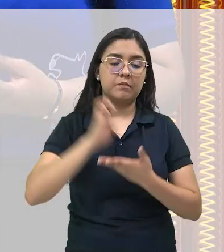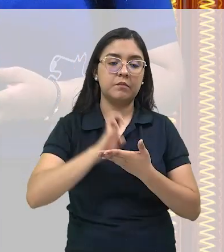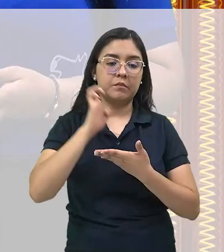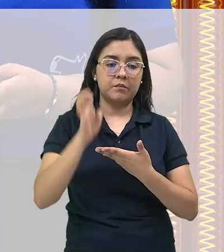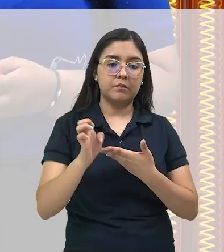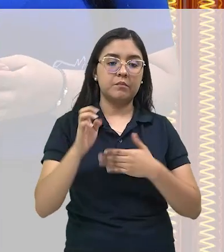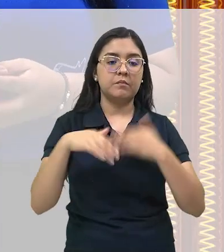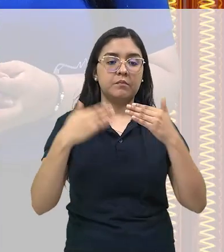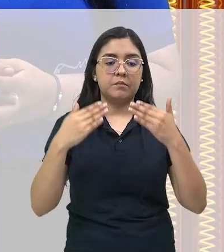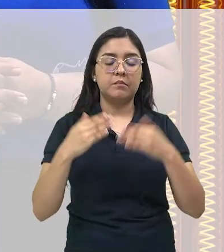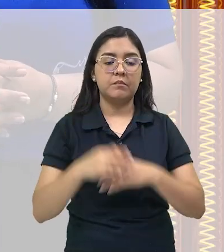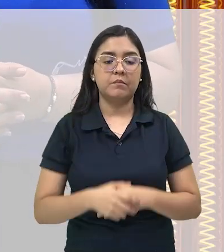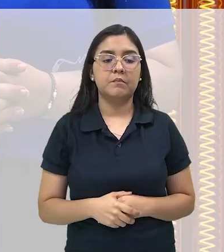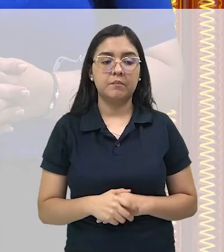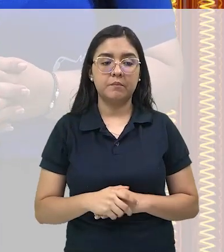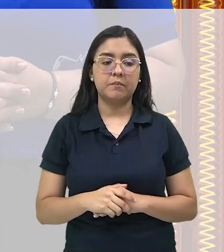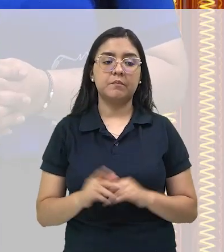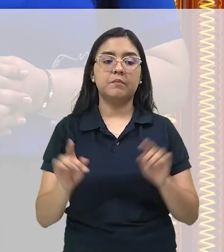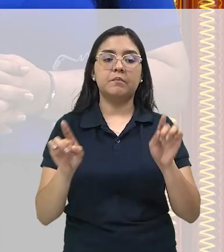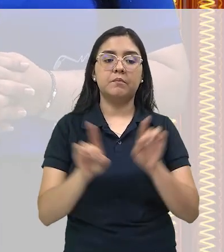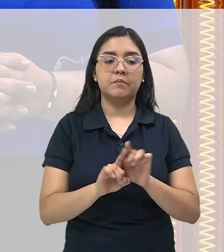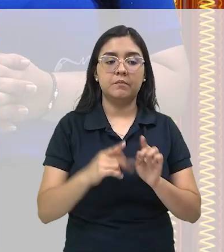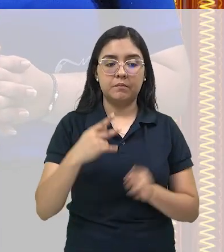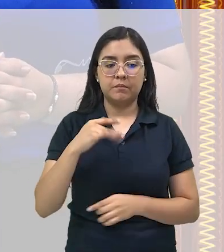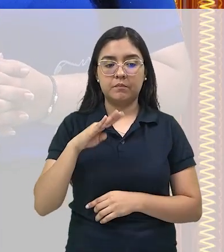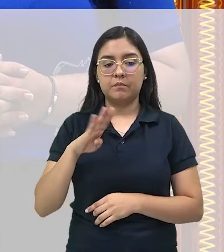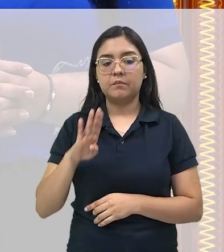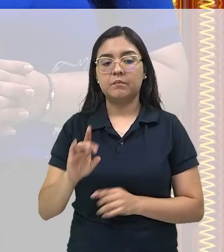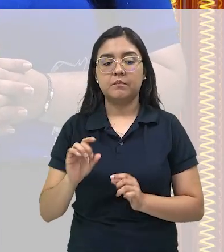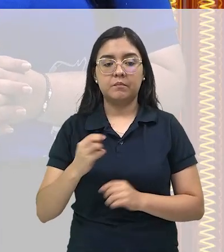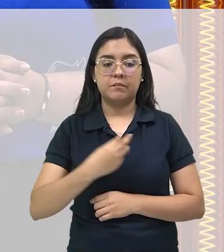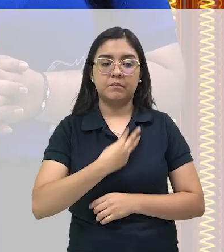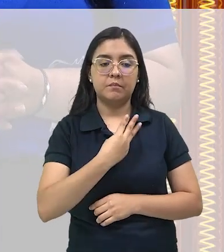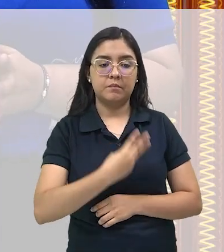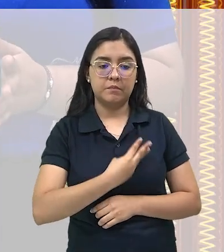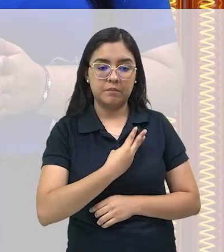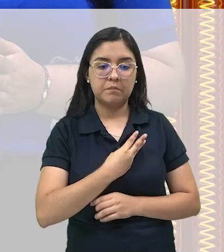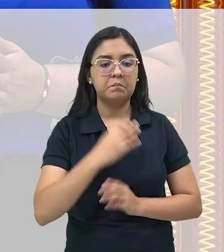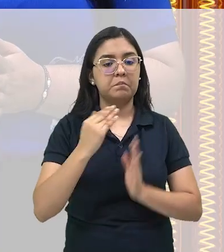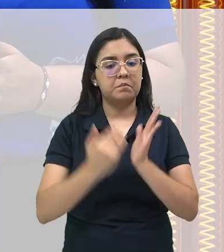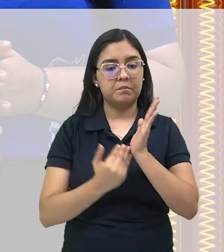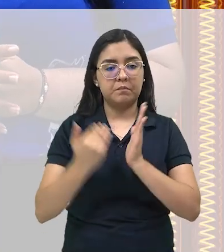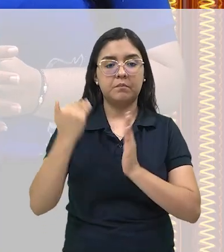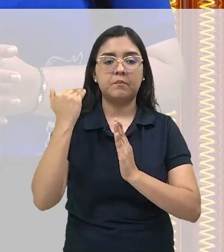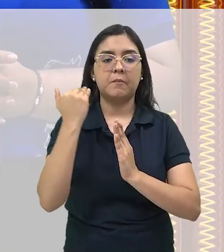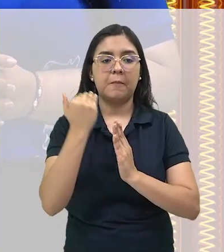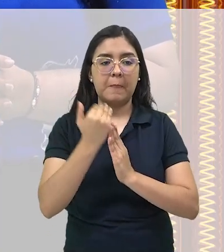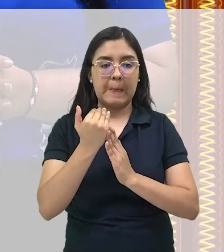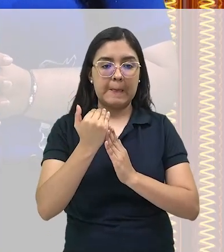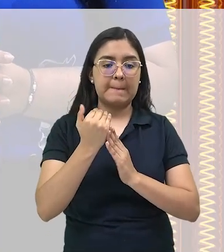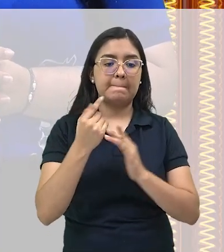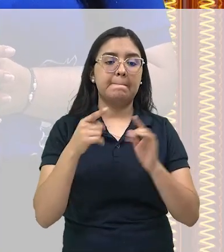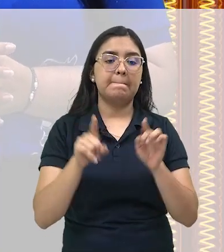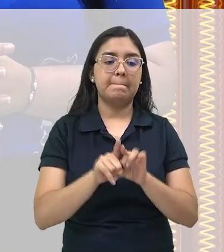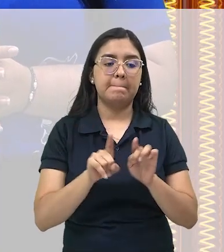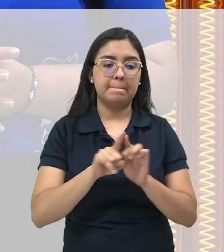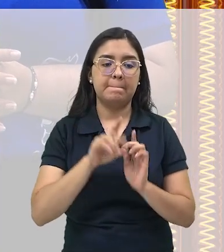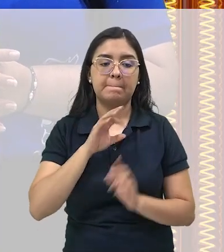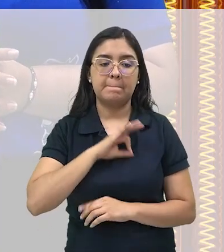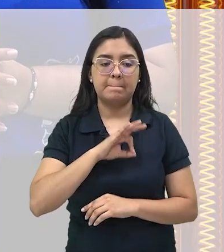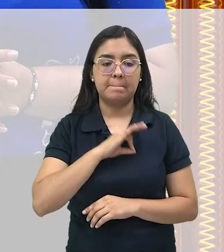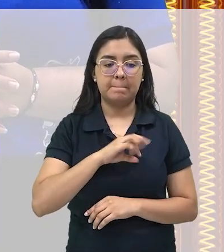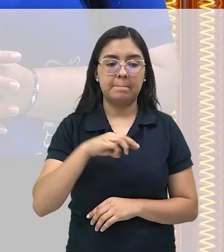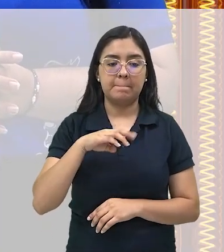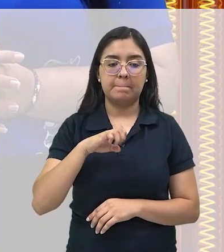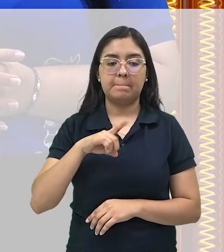país. Por fim, a gente diz que o PIB desse país ele é elevado, o PIB que é per capita, renda familiar média